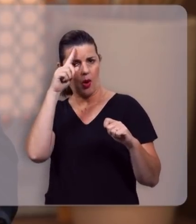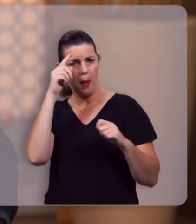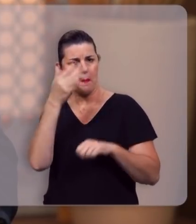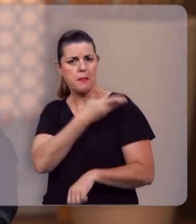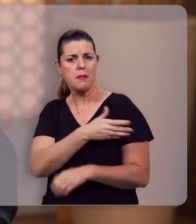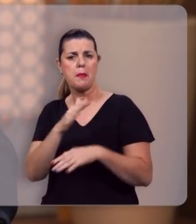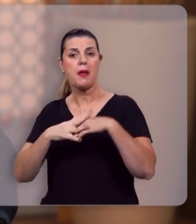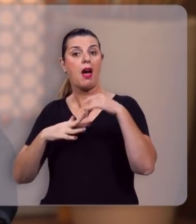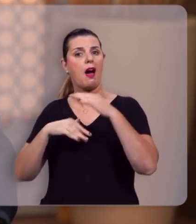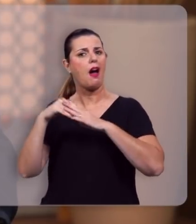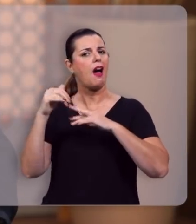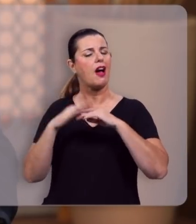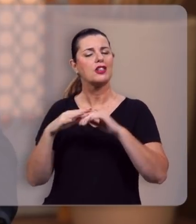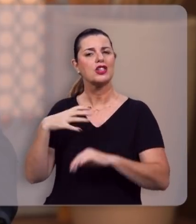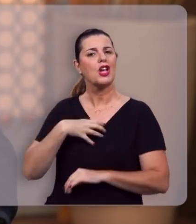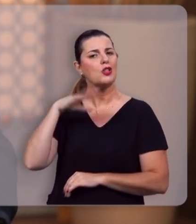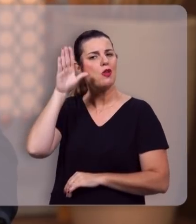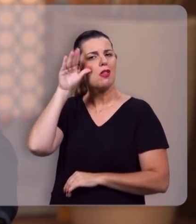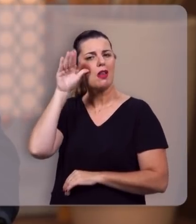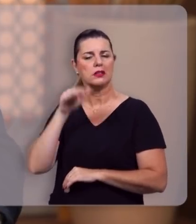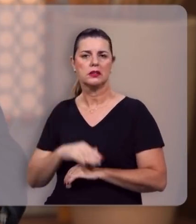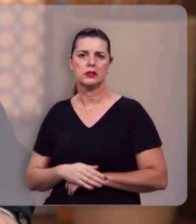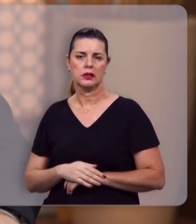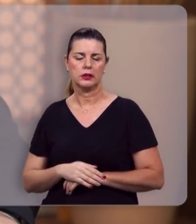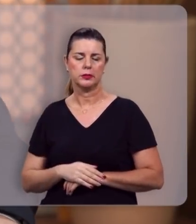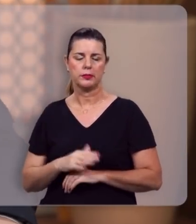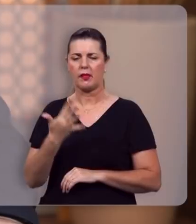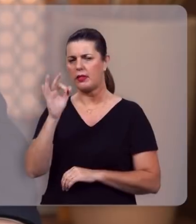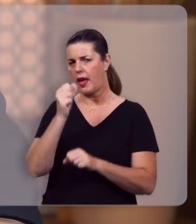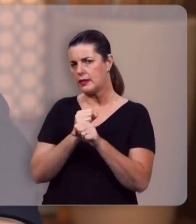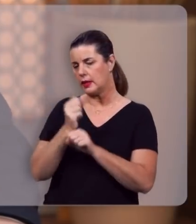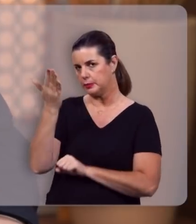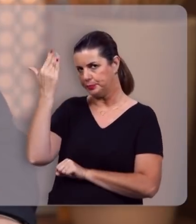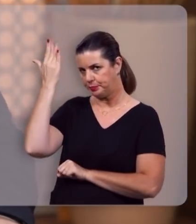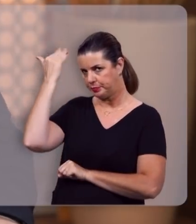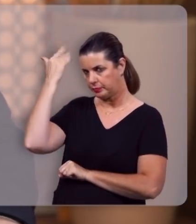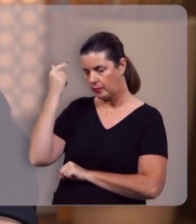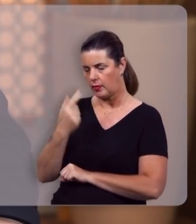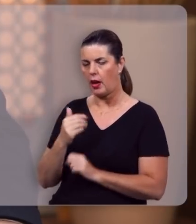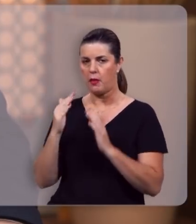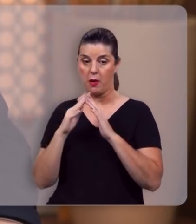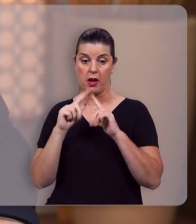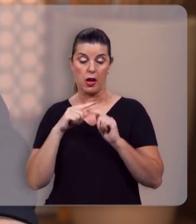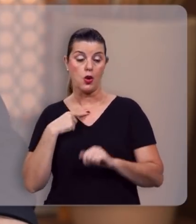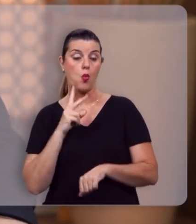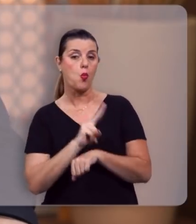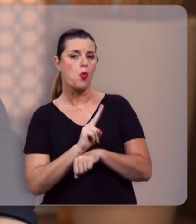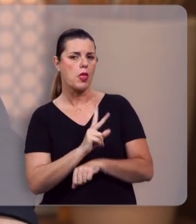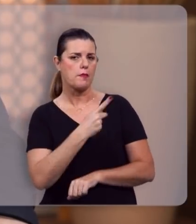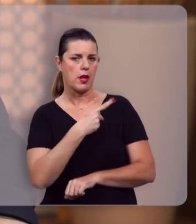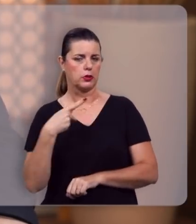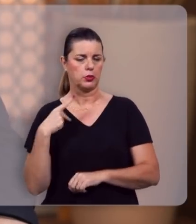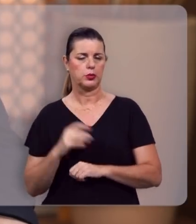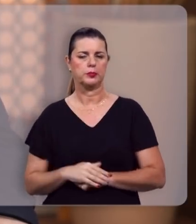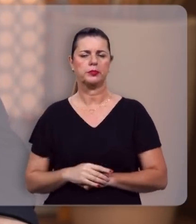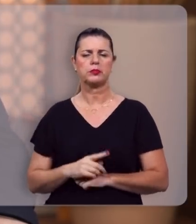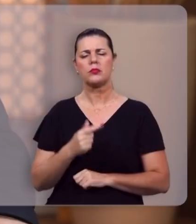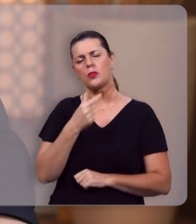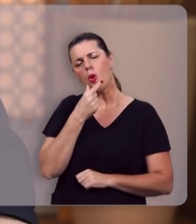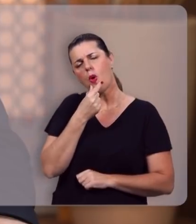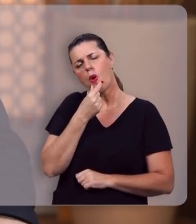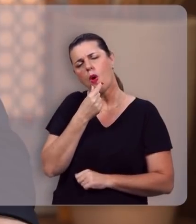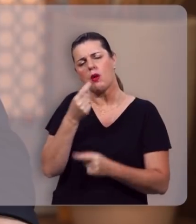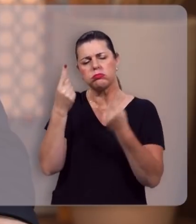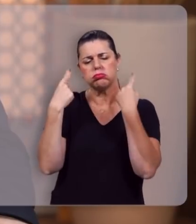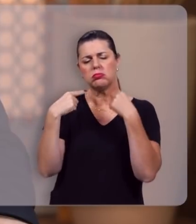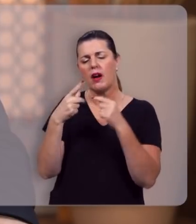na prática, de uma maneira muito interessante. Há mais de 10 anos atrás, em uma igreja em que eu pastoreava, uma